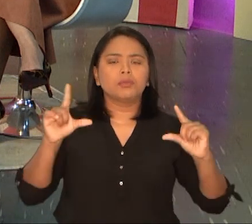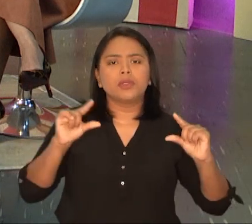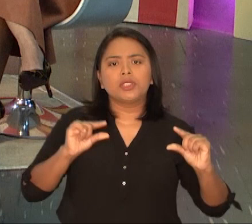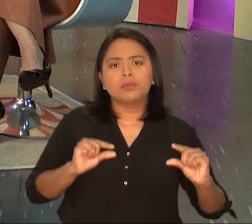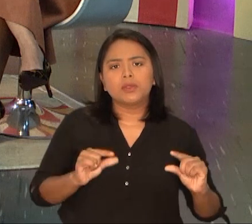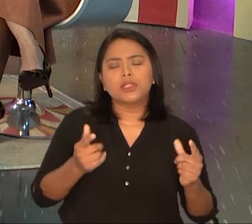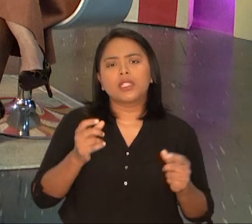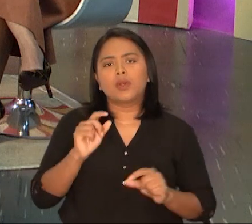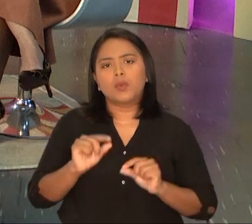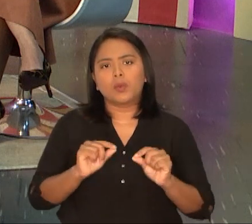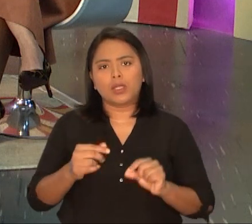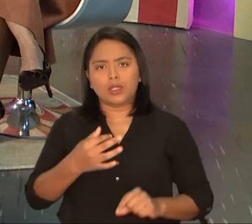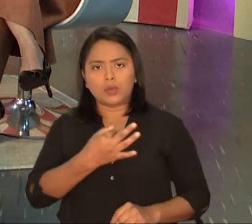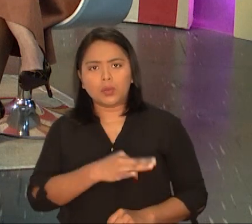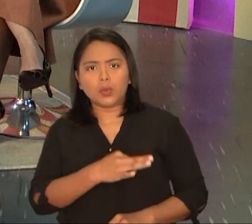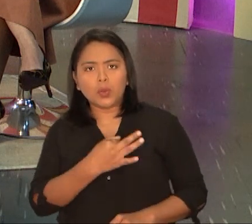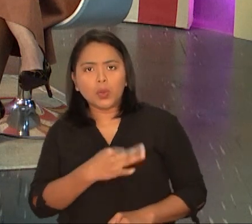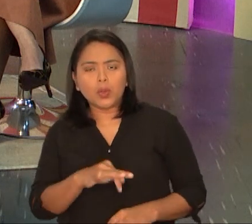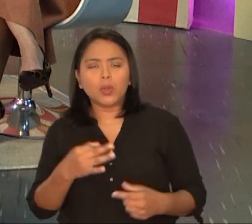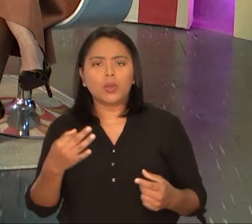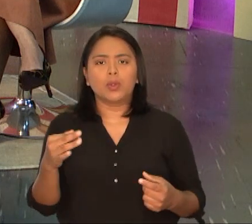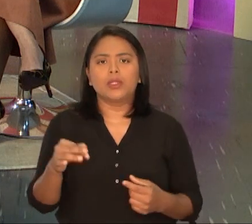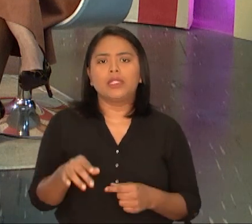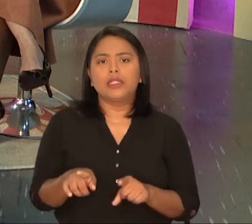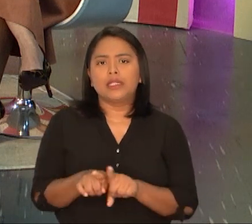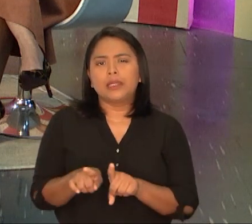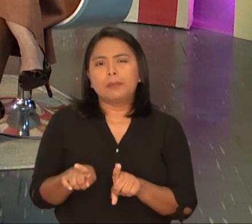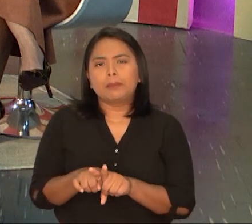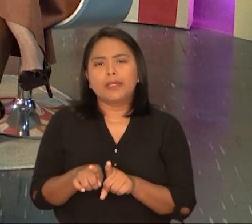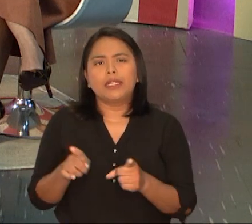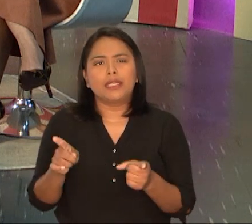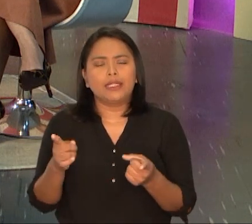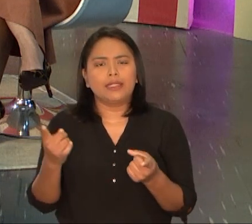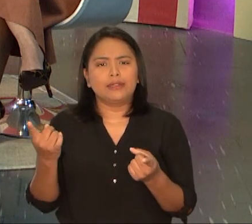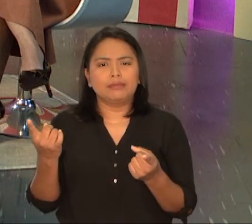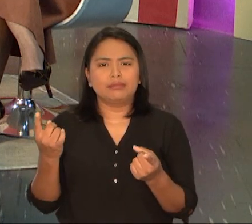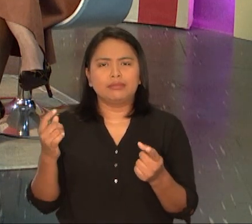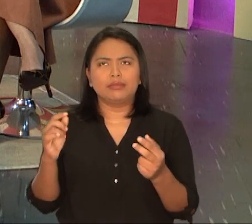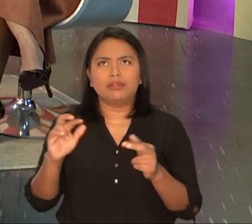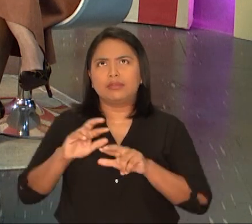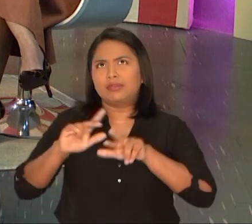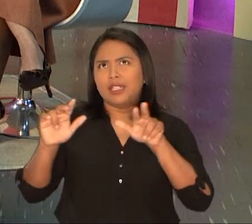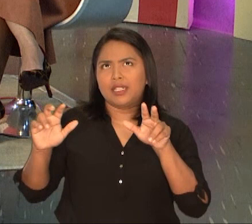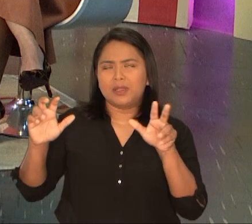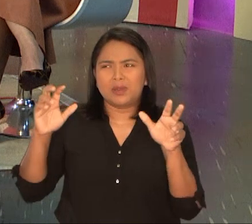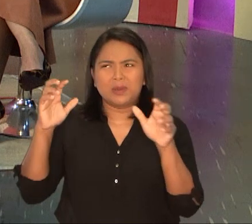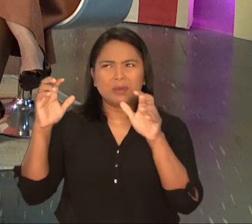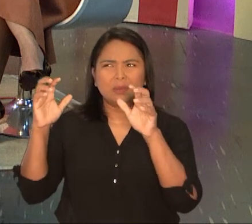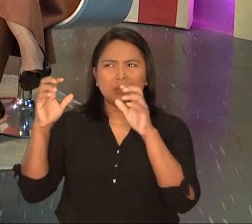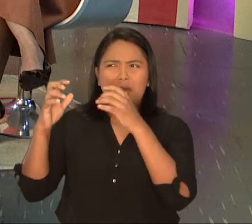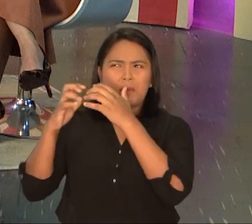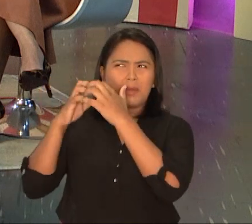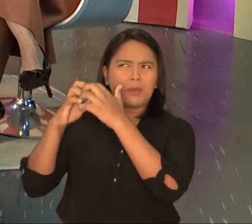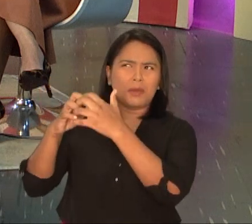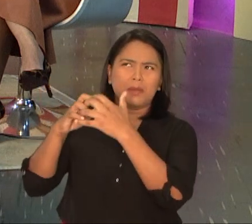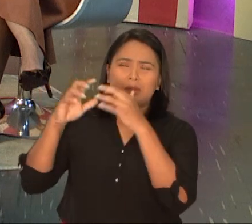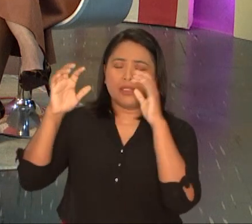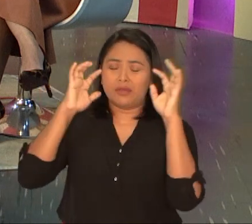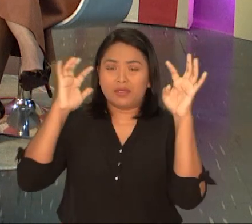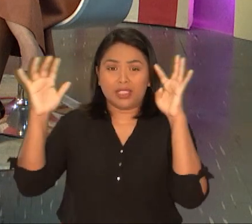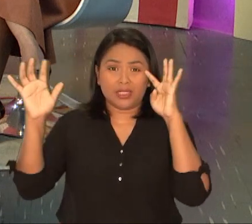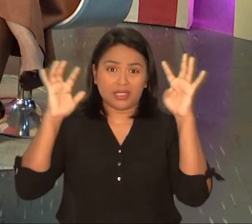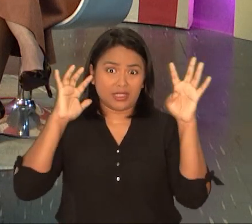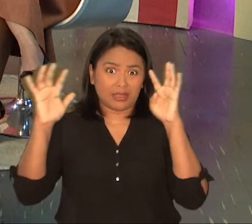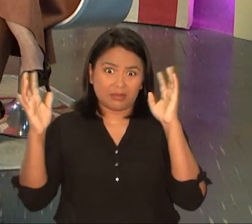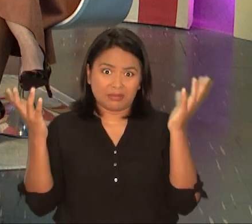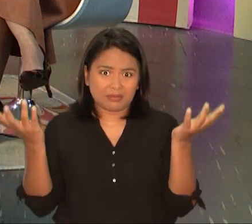de acontecer as dores, minimizar essas expectativas frustradas, porque elas acabam estando muito longe da realidade que aquela mulher